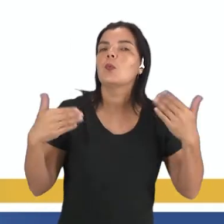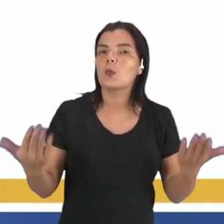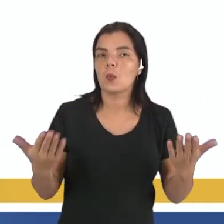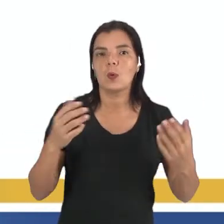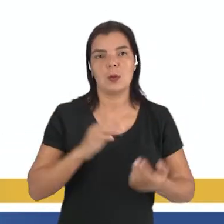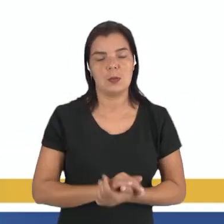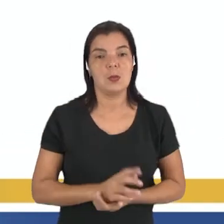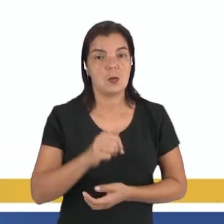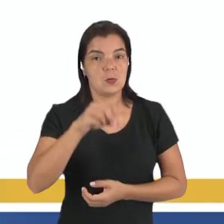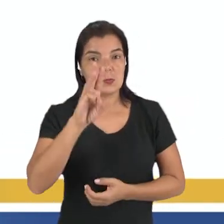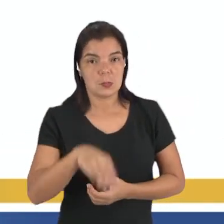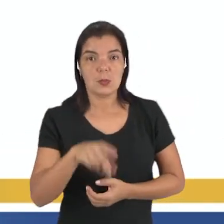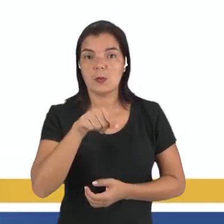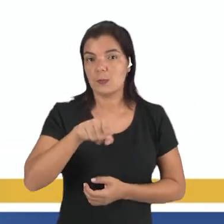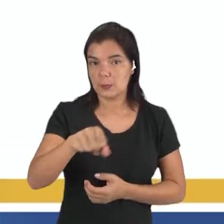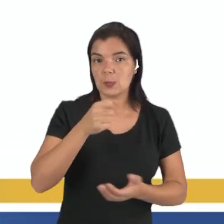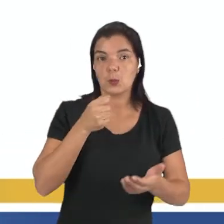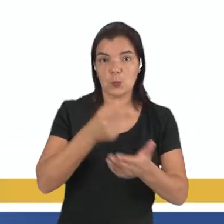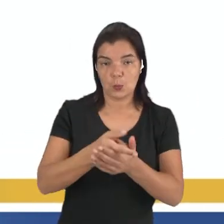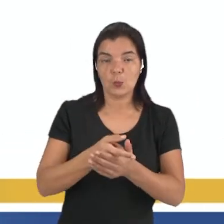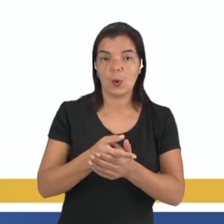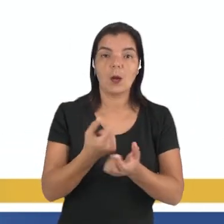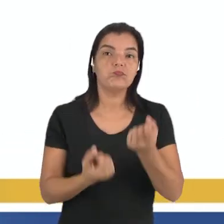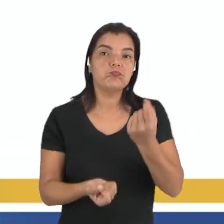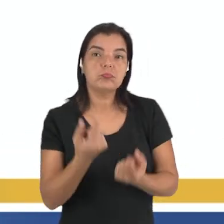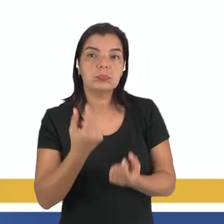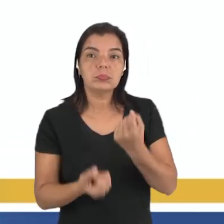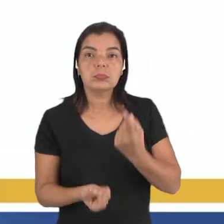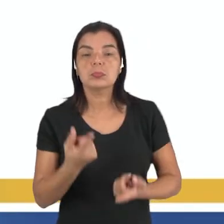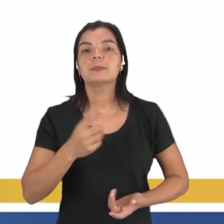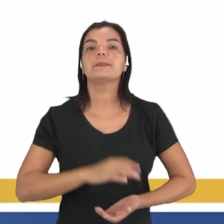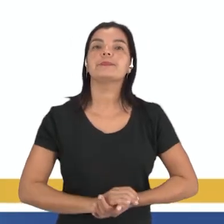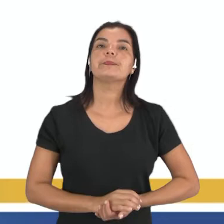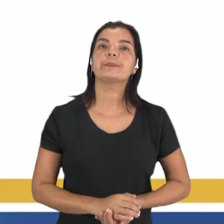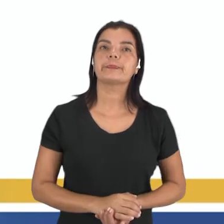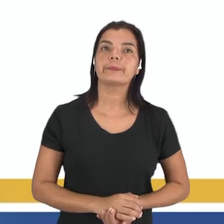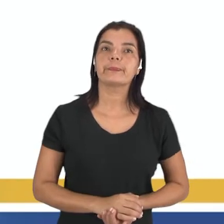cujo, de quem você comprou essa pipoca, ok?